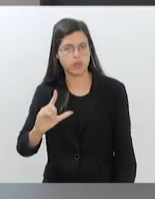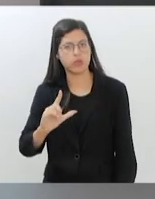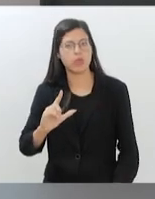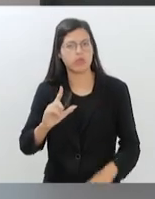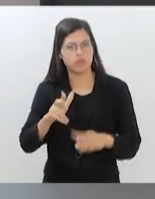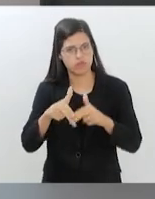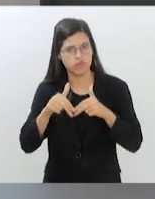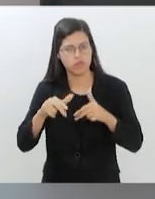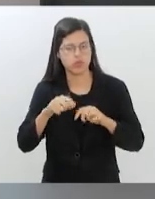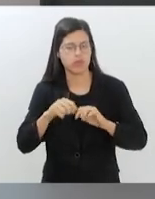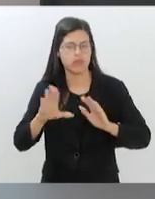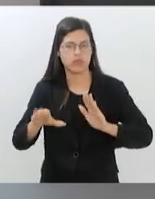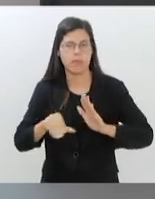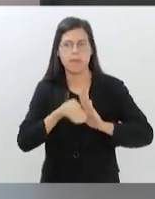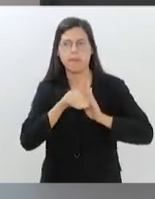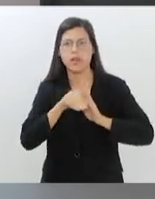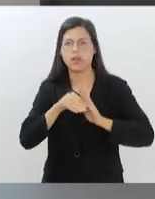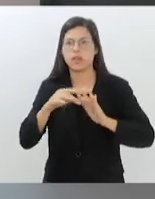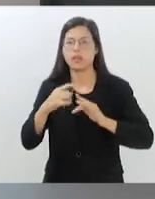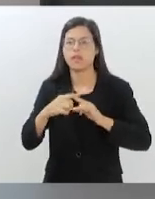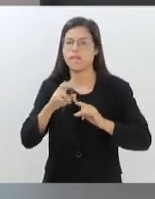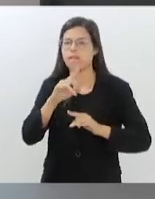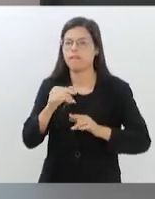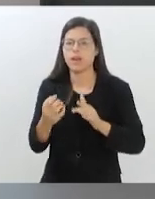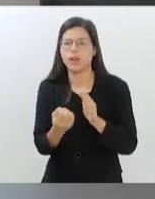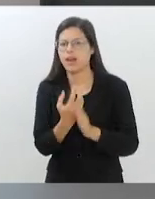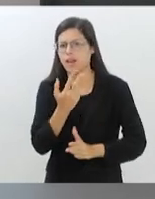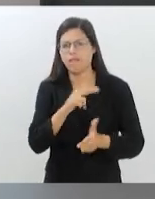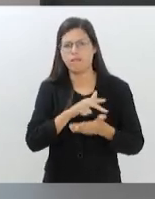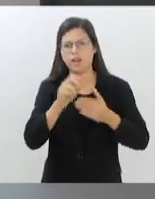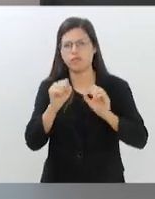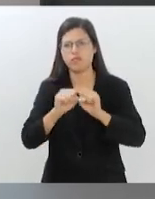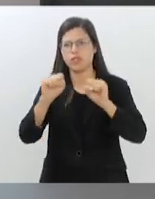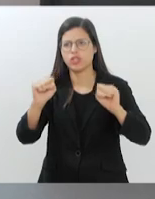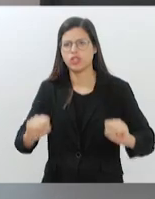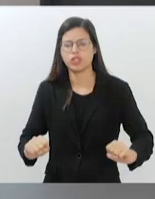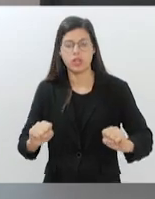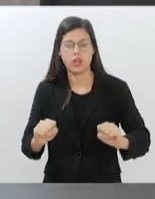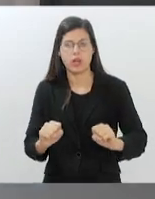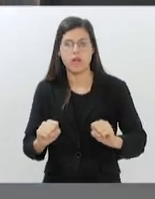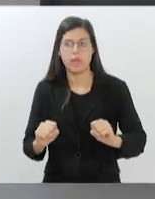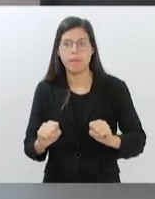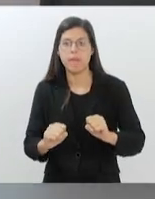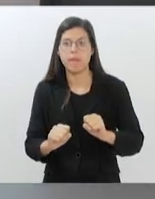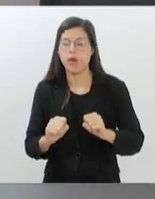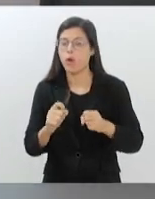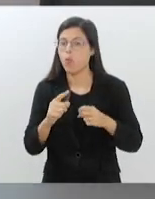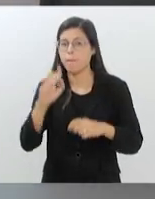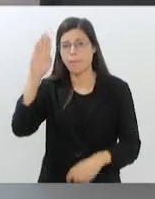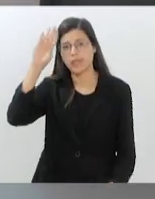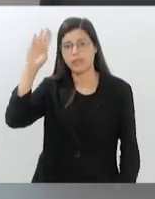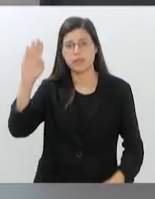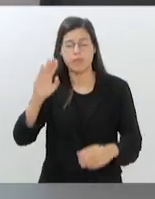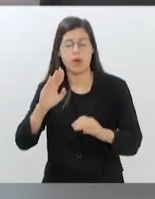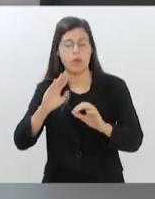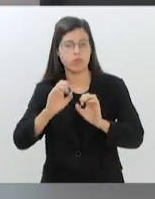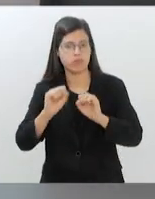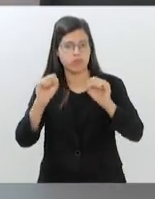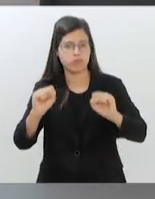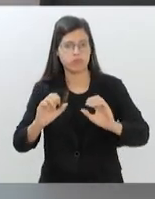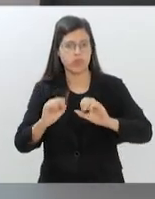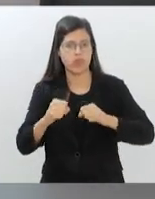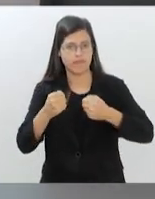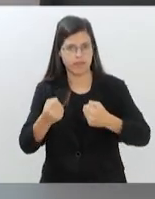senão você vai criar um monte de sistema e o sistema de defesa civil é que é o grande guarda-chuva que vai